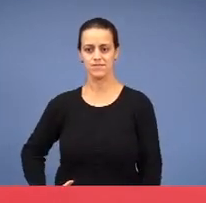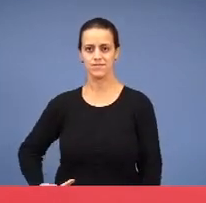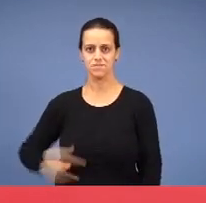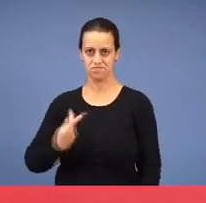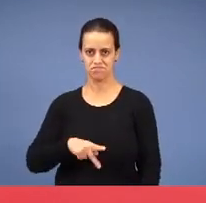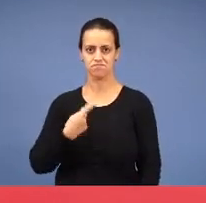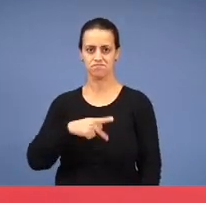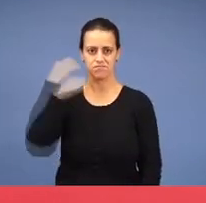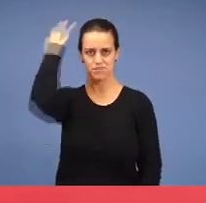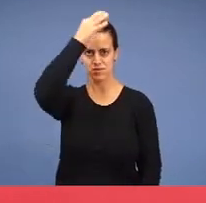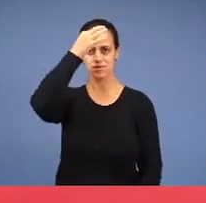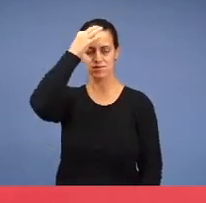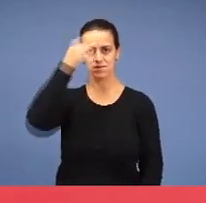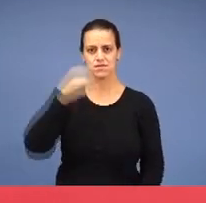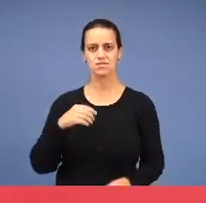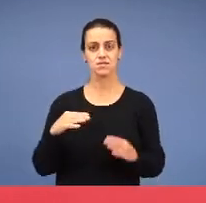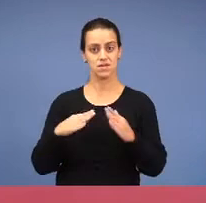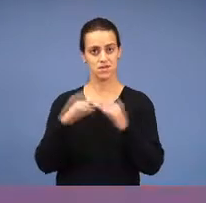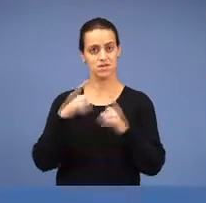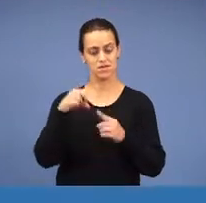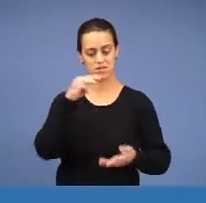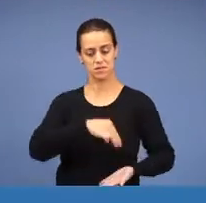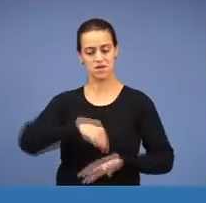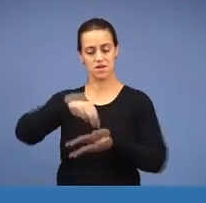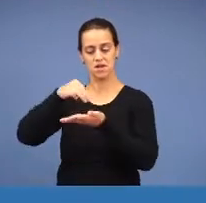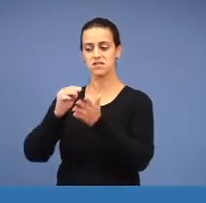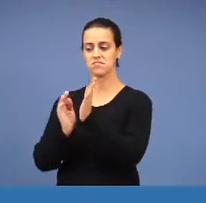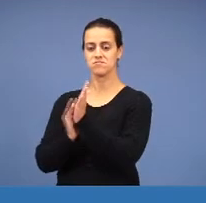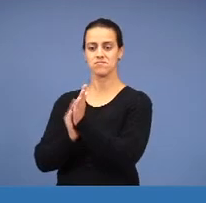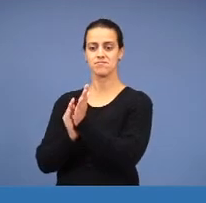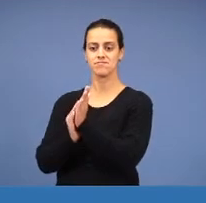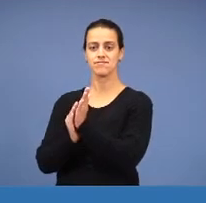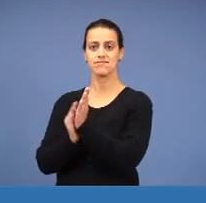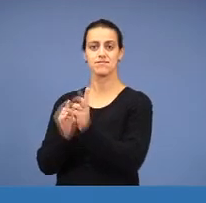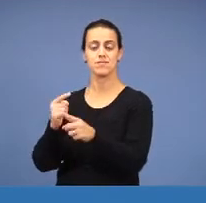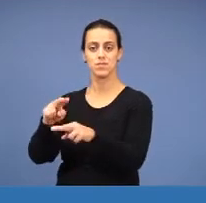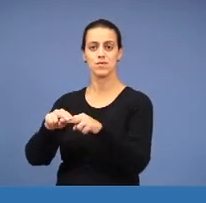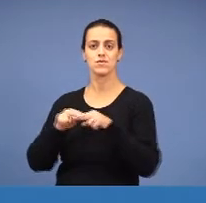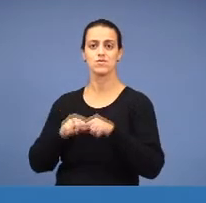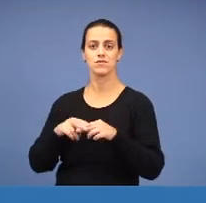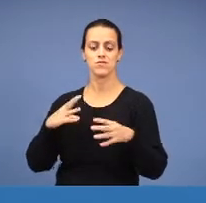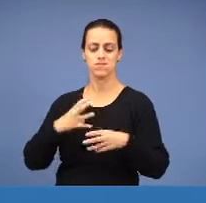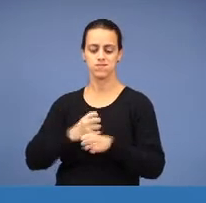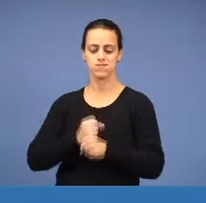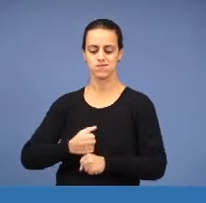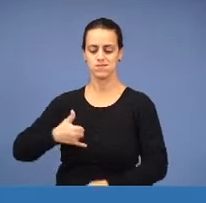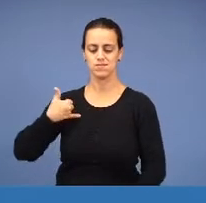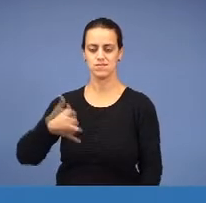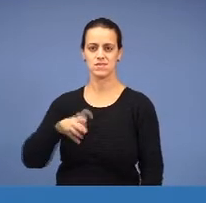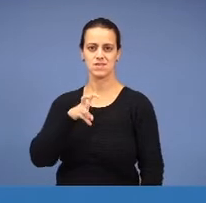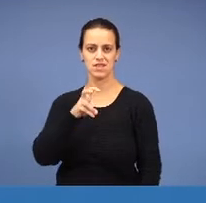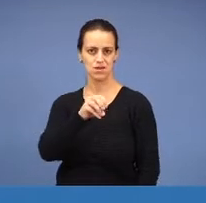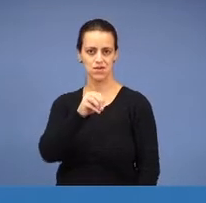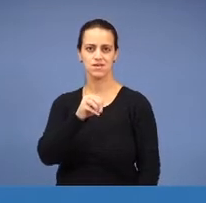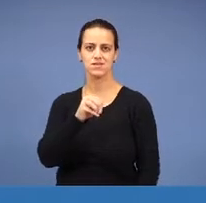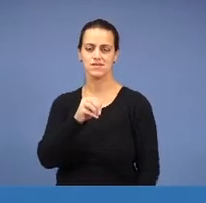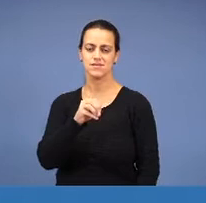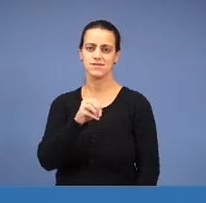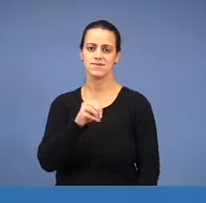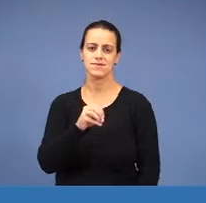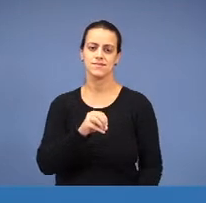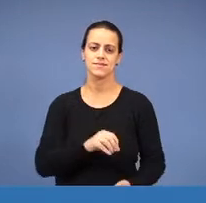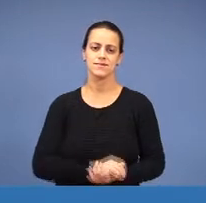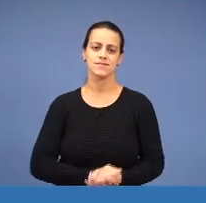homenagem à Igreja Cristã Maranata pela passagem dos seus 50 anos. E